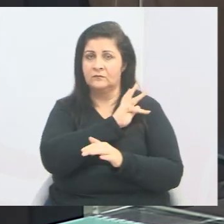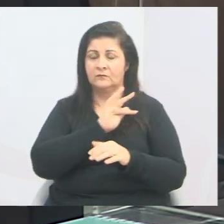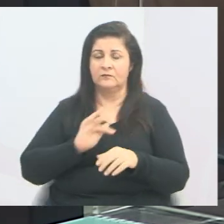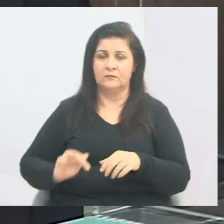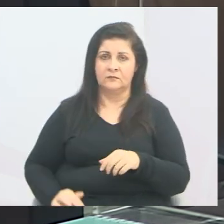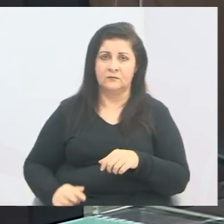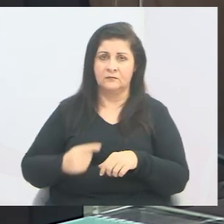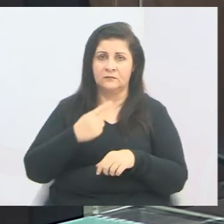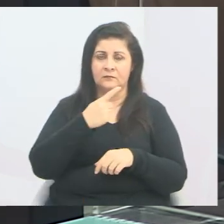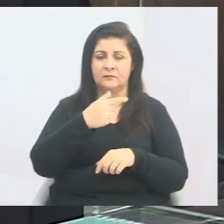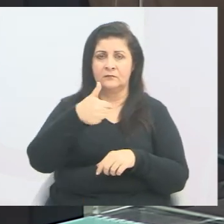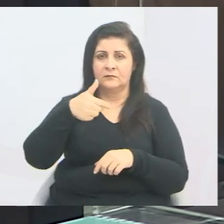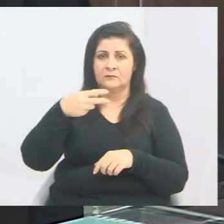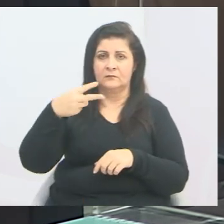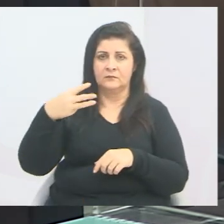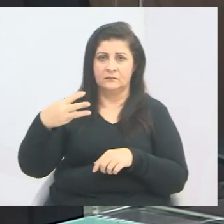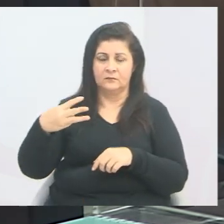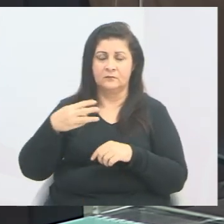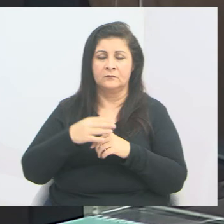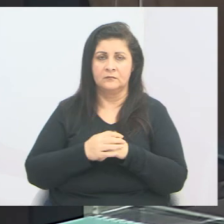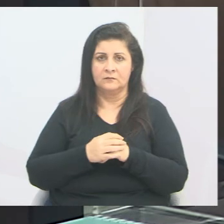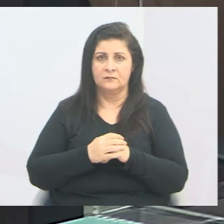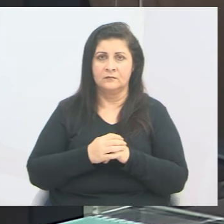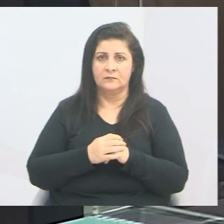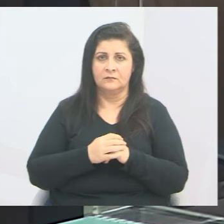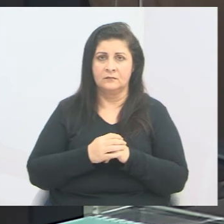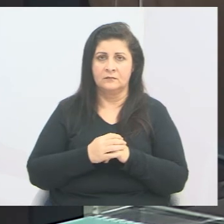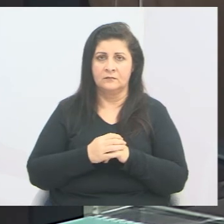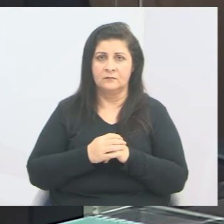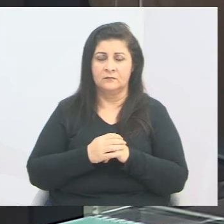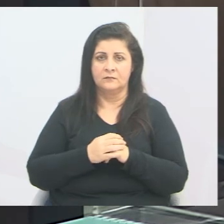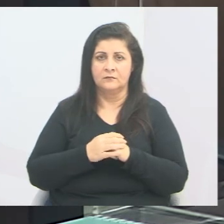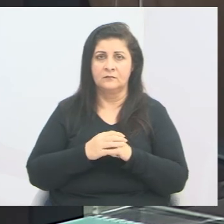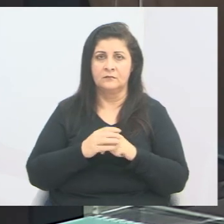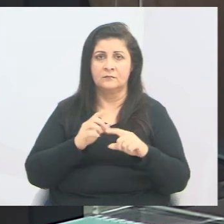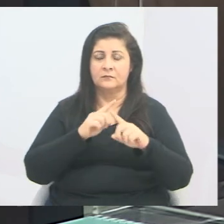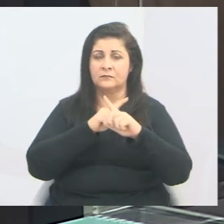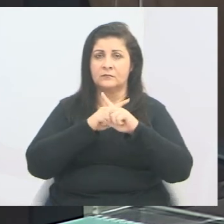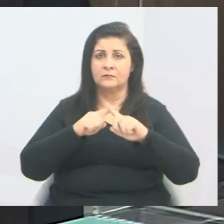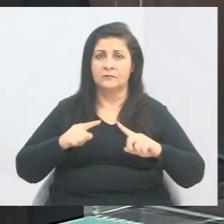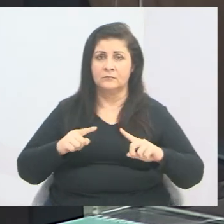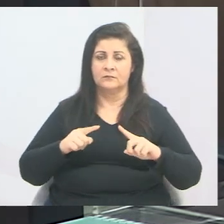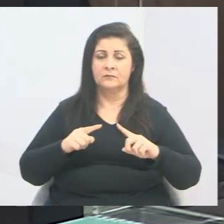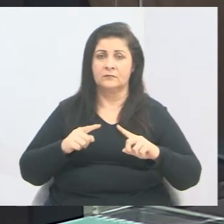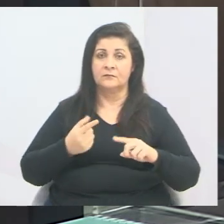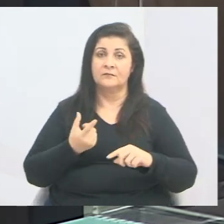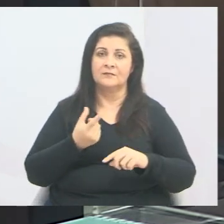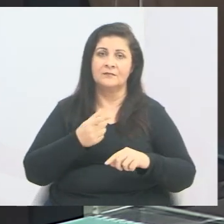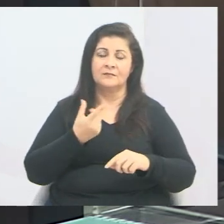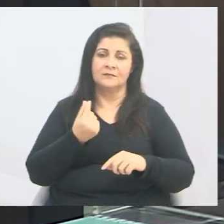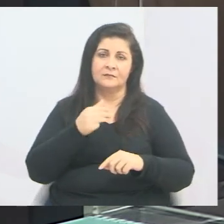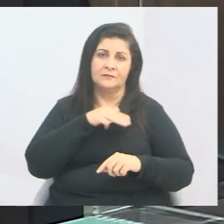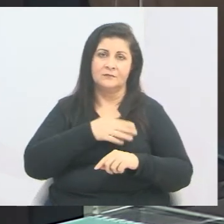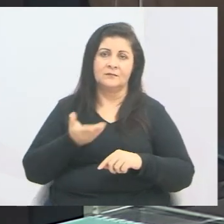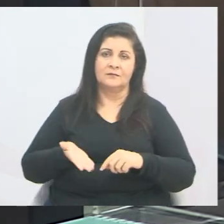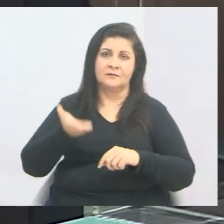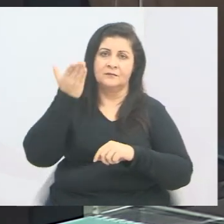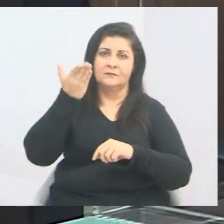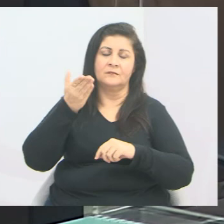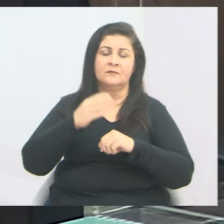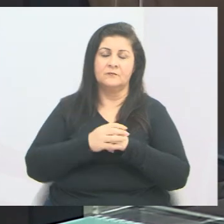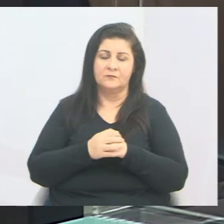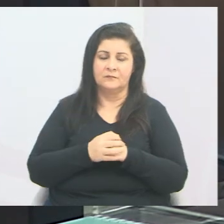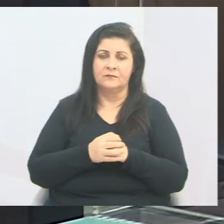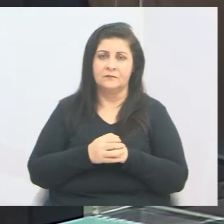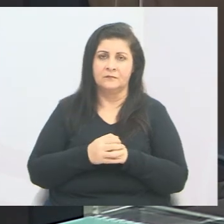de 2020 inibiu que eles tivessem os reajustes anuais ou